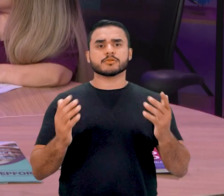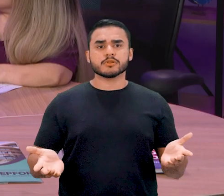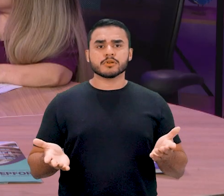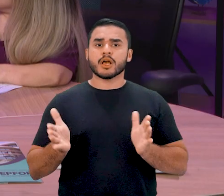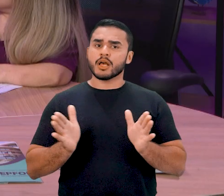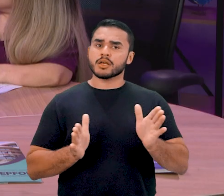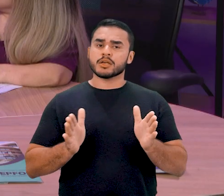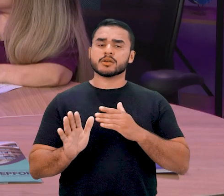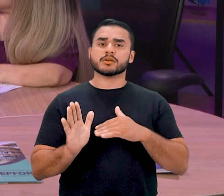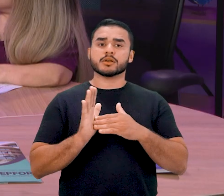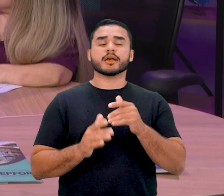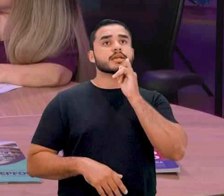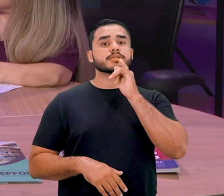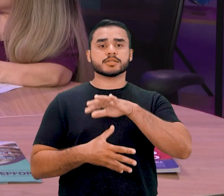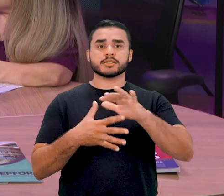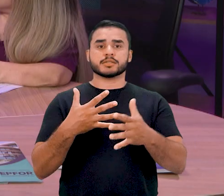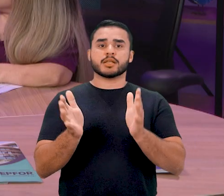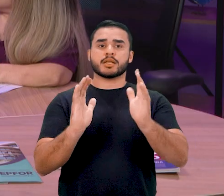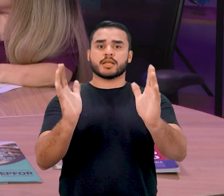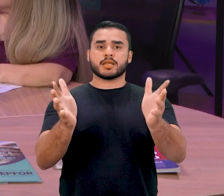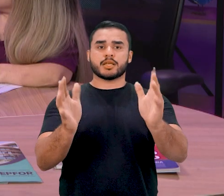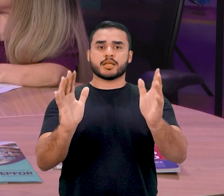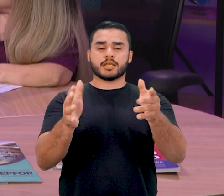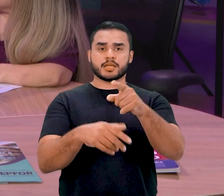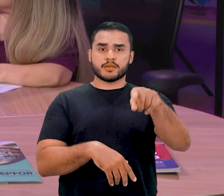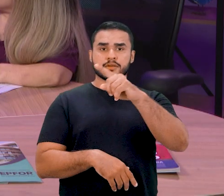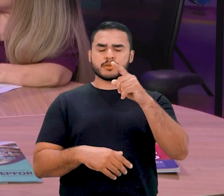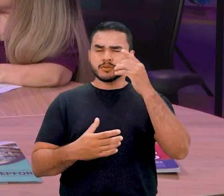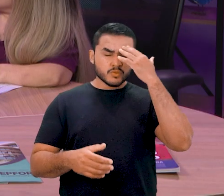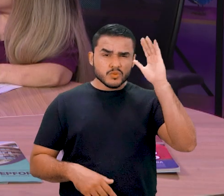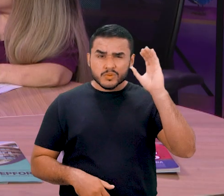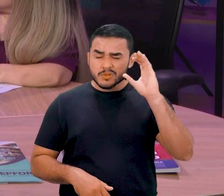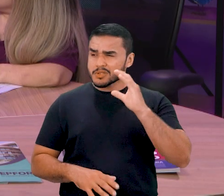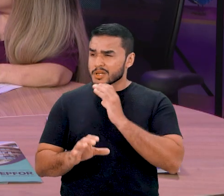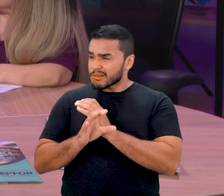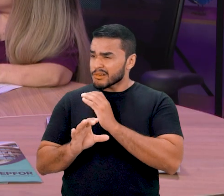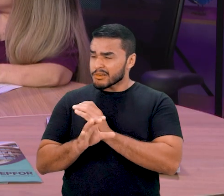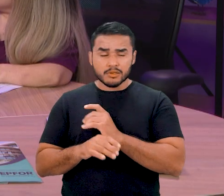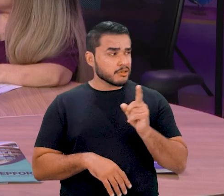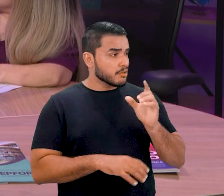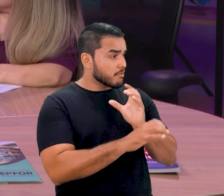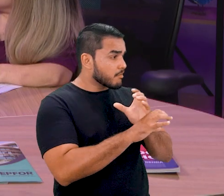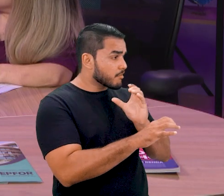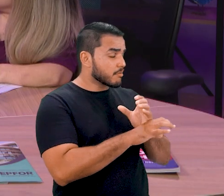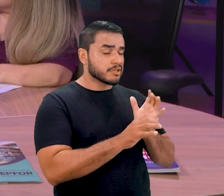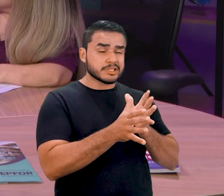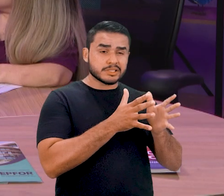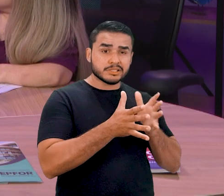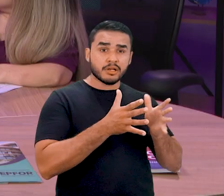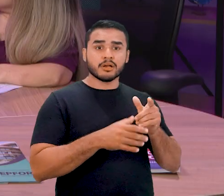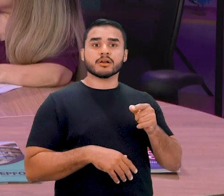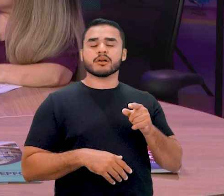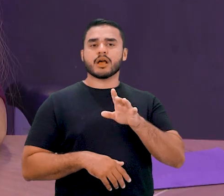se você não entende Libras e eu só falar em Libras aqui, a gente não vai conseguir se comunicar se você não souber Libras também. É verdade. Então, a